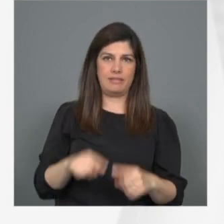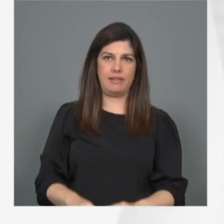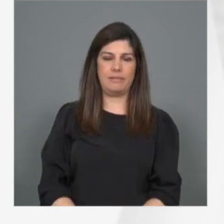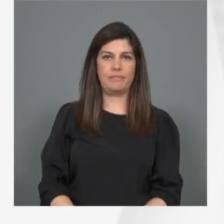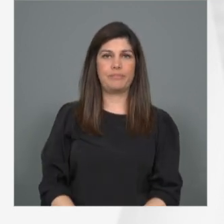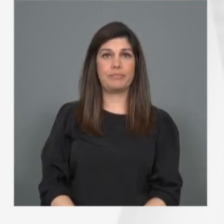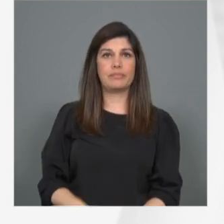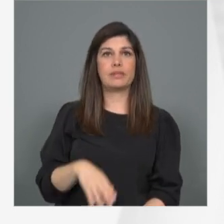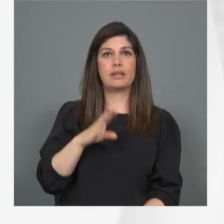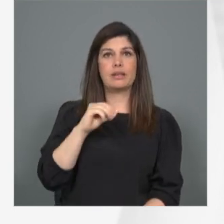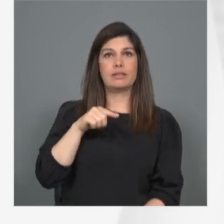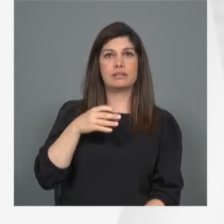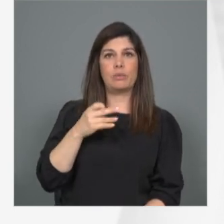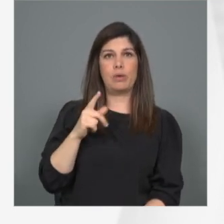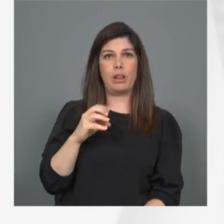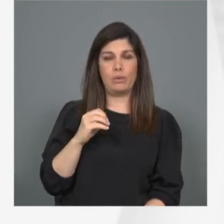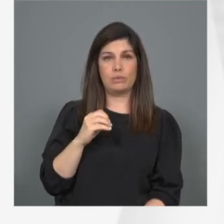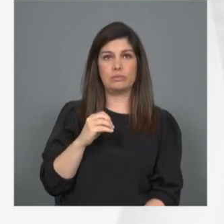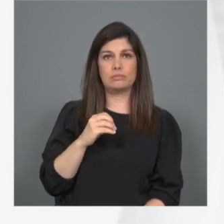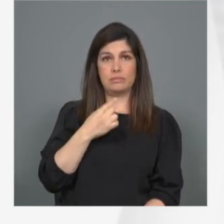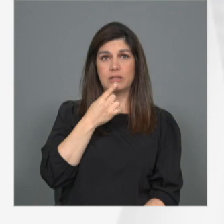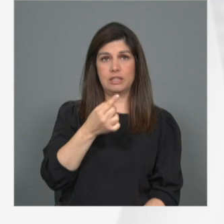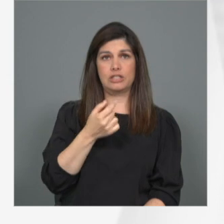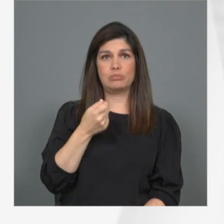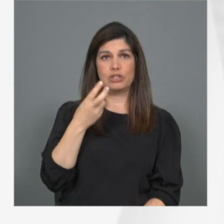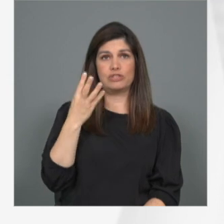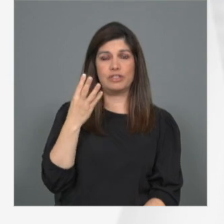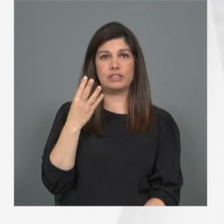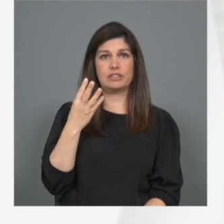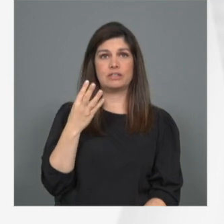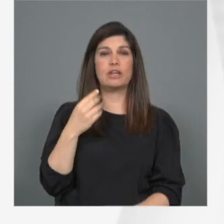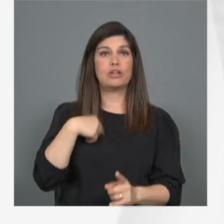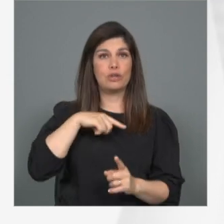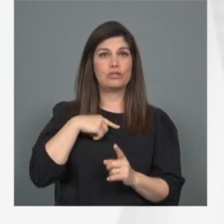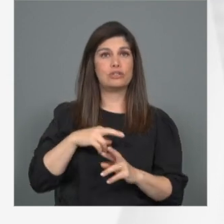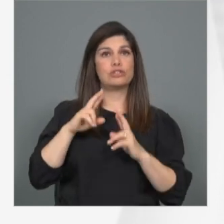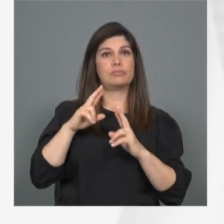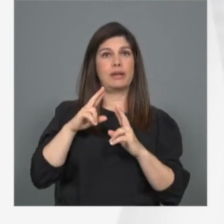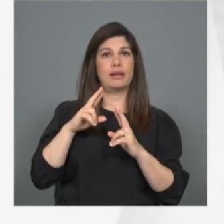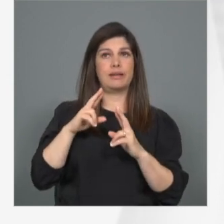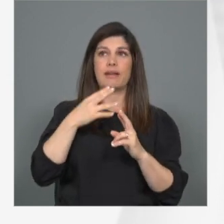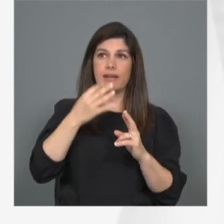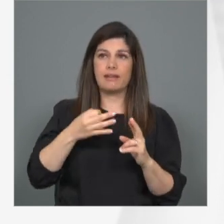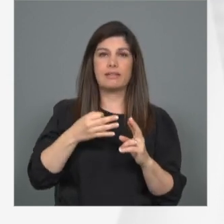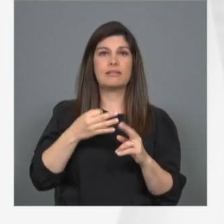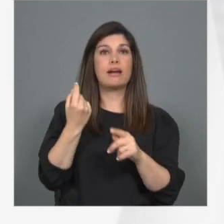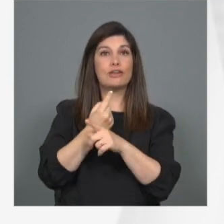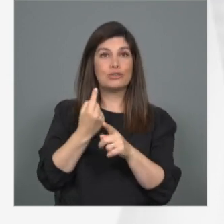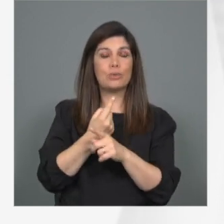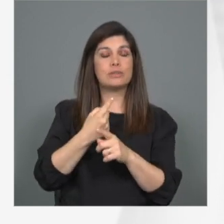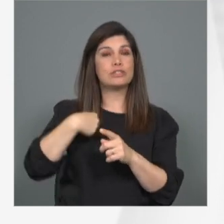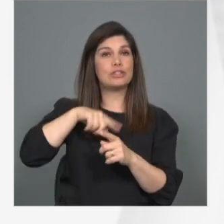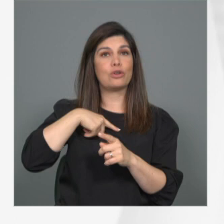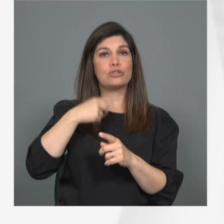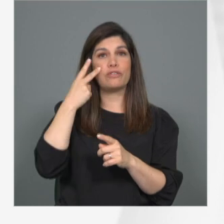São Paulo também diz muito isso, por outras palavras, nós esperamos aquilo que ainda não vemos. Nós acreditamos e esperamos aquilo que ainda não vemos.